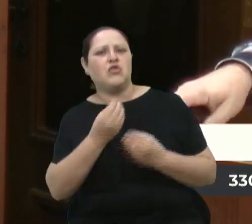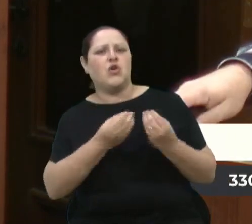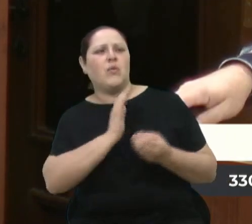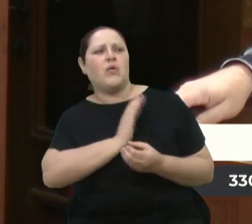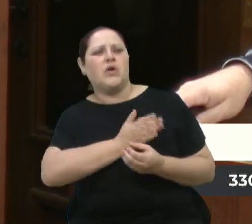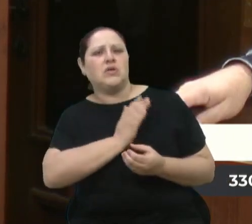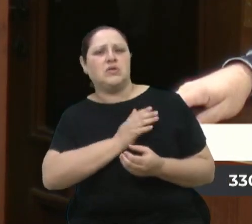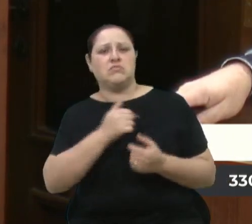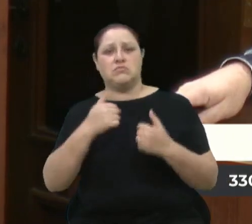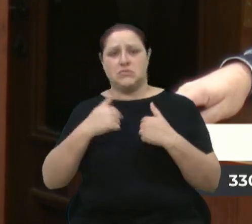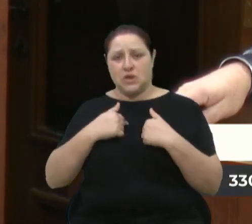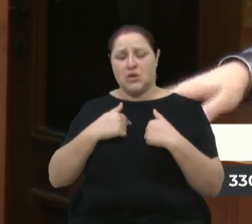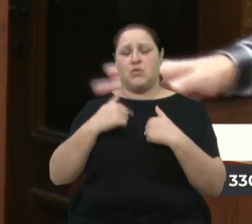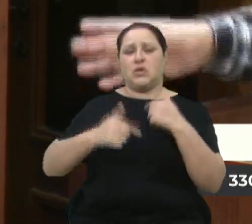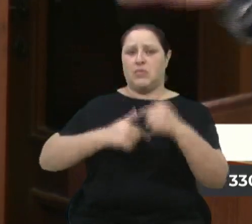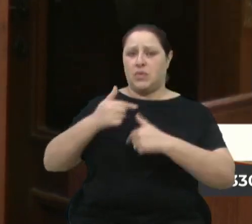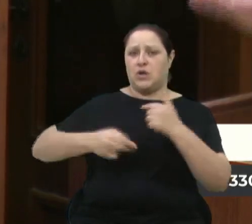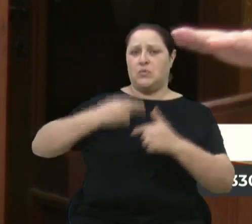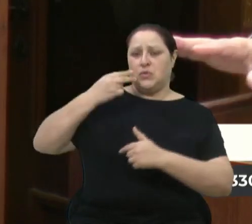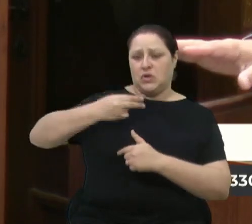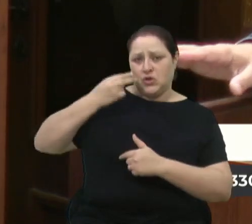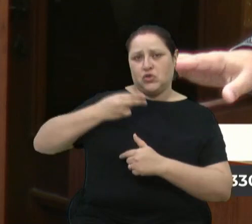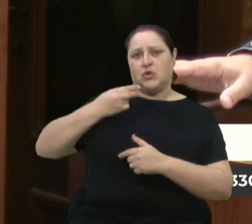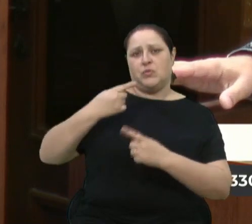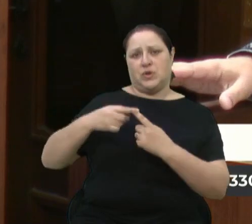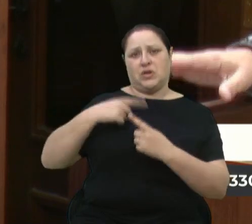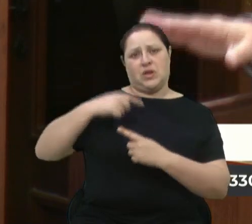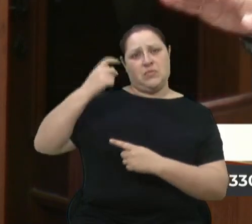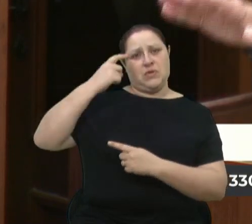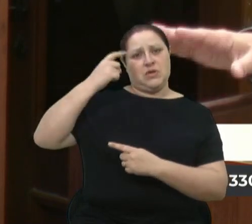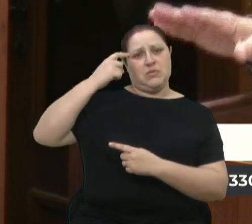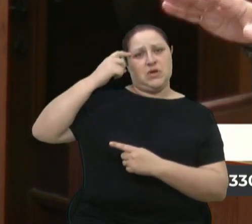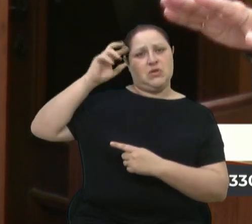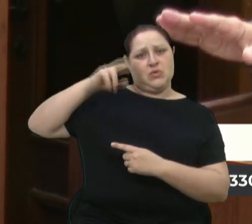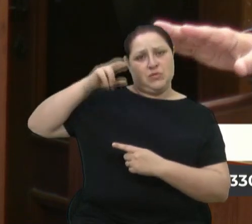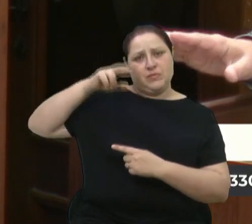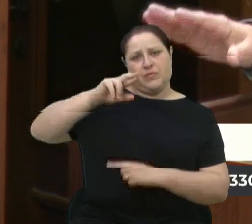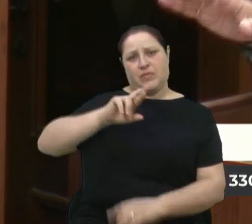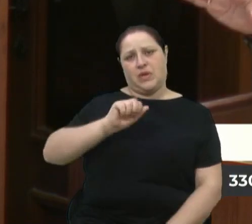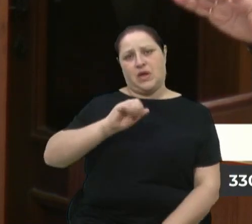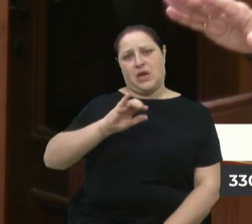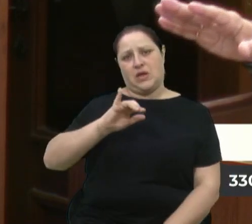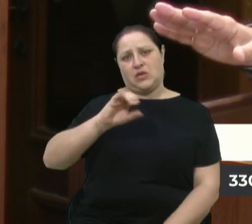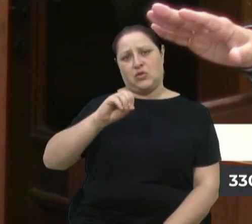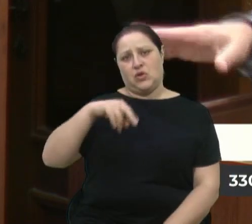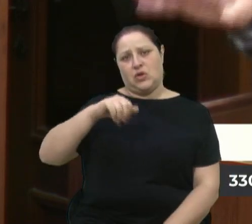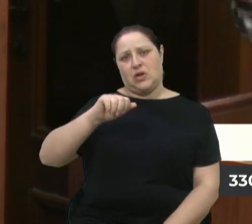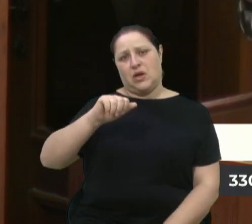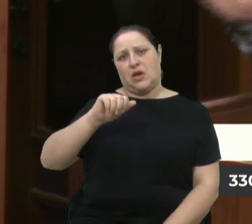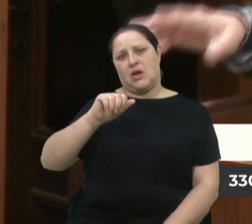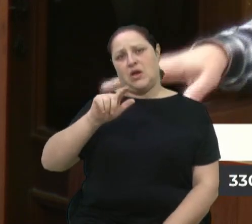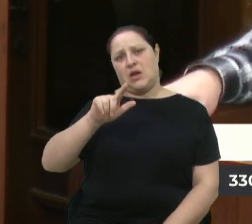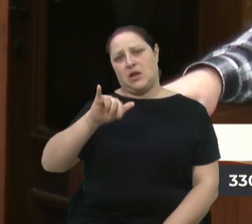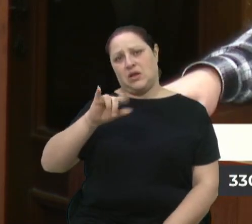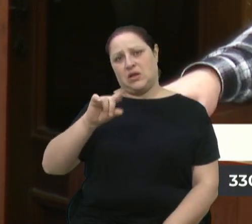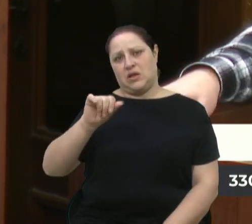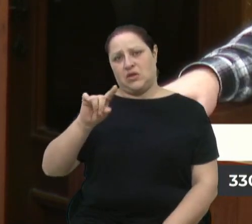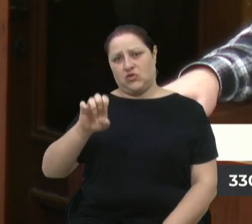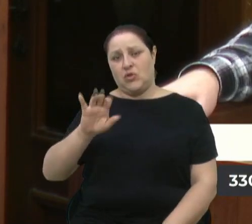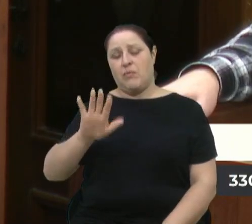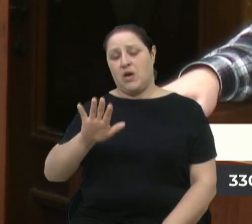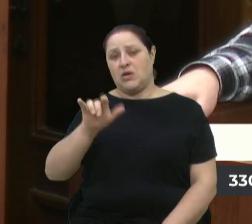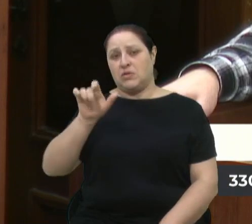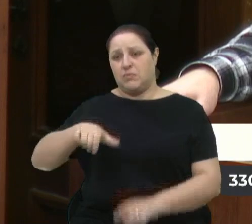faço política por racionalidade, mas as pessoas respondem pelas suas atitudes, e os